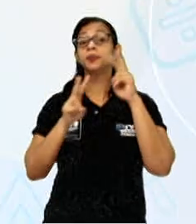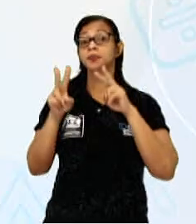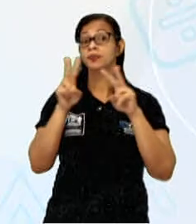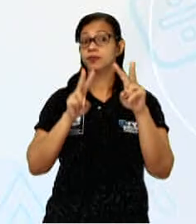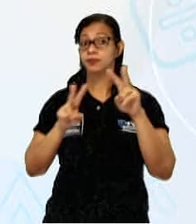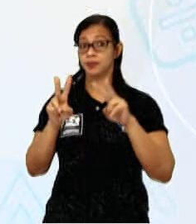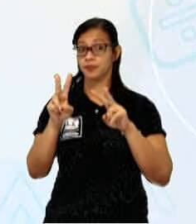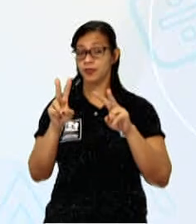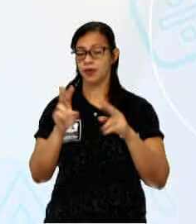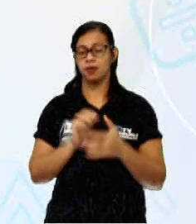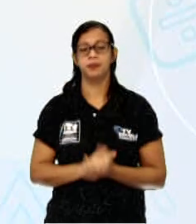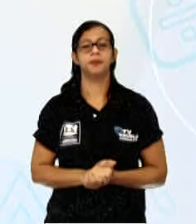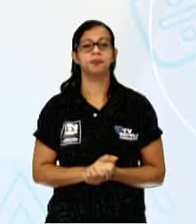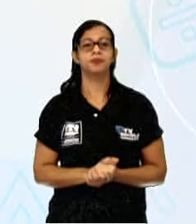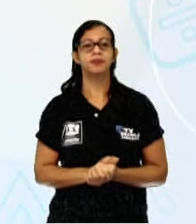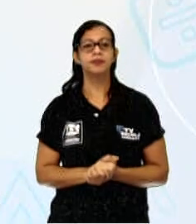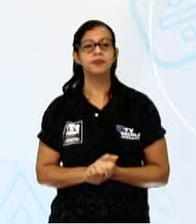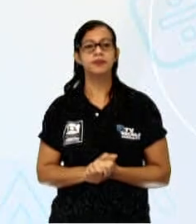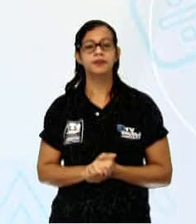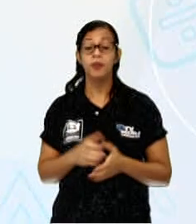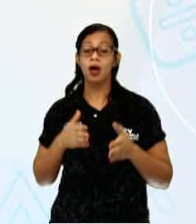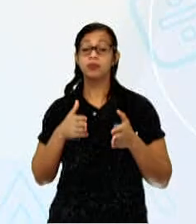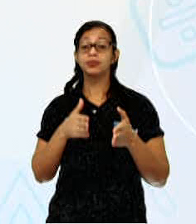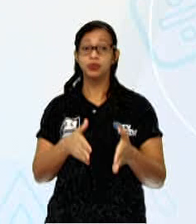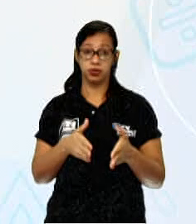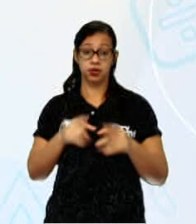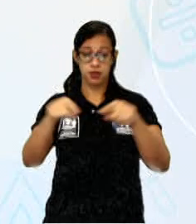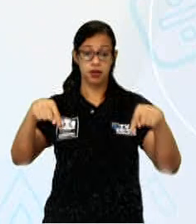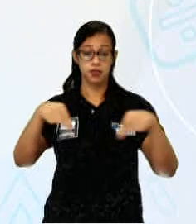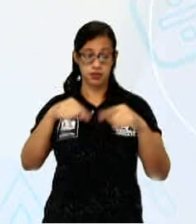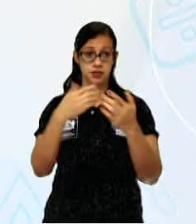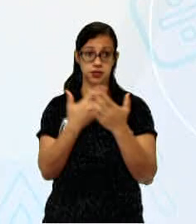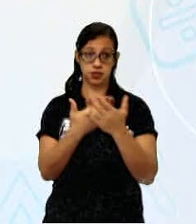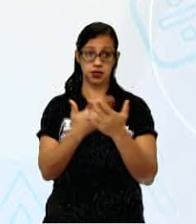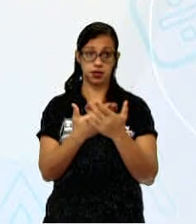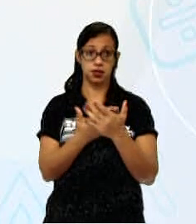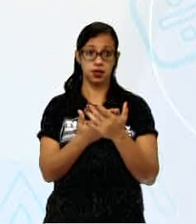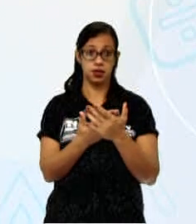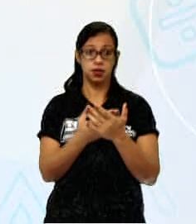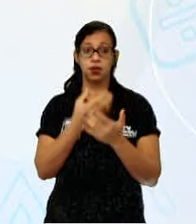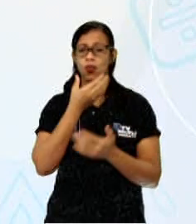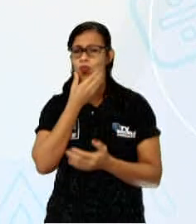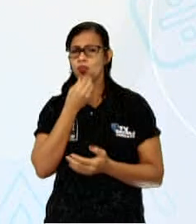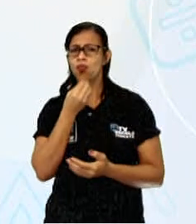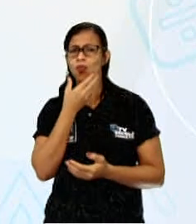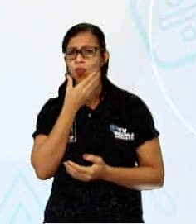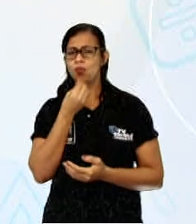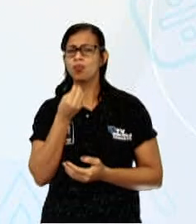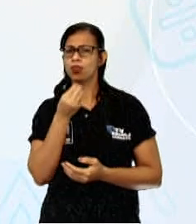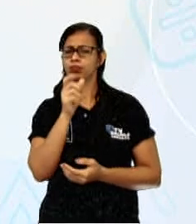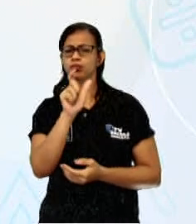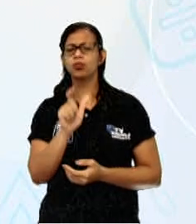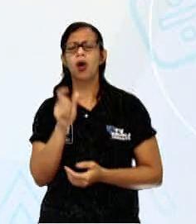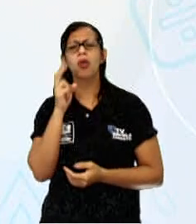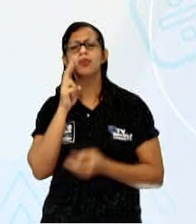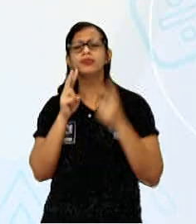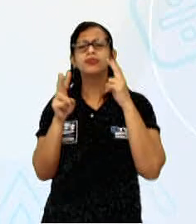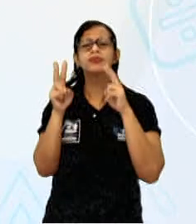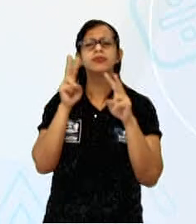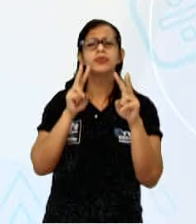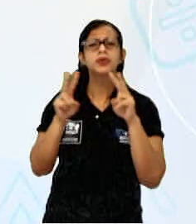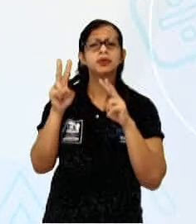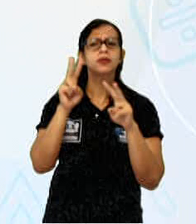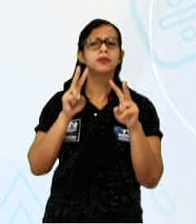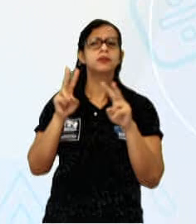problema ao chegar à sala de aula clebervil na lousa a conta ao lado após analisar a